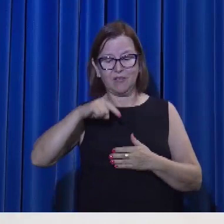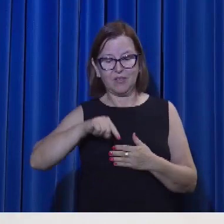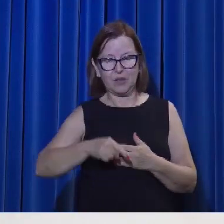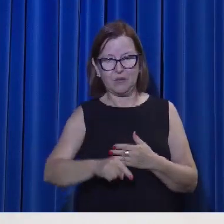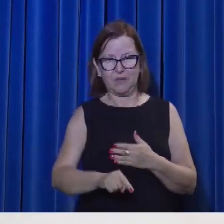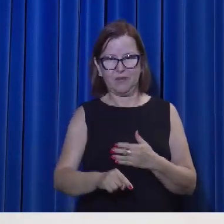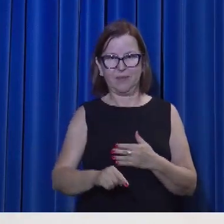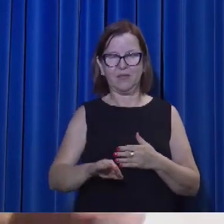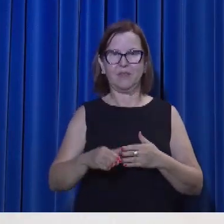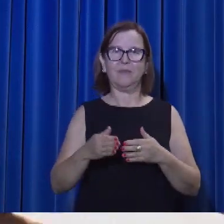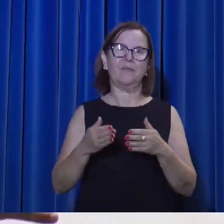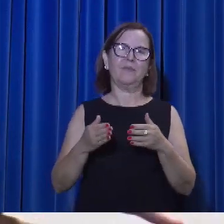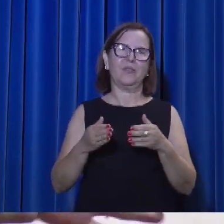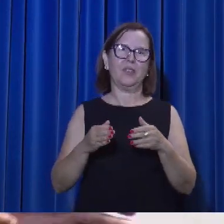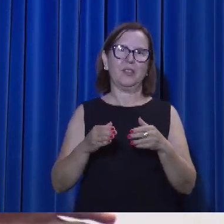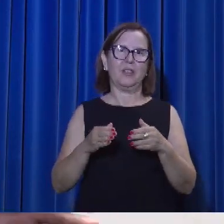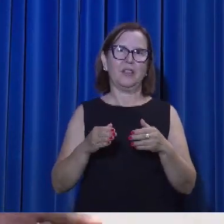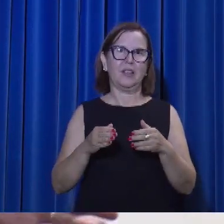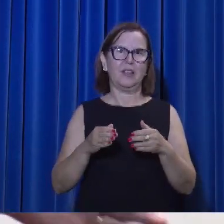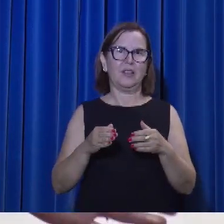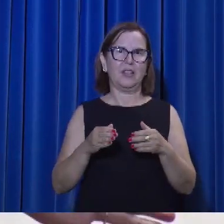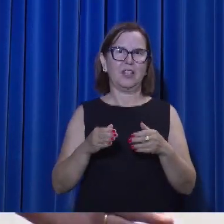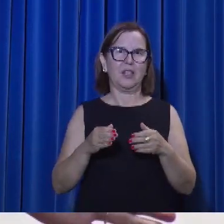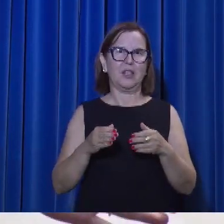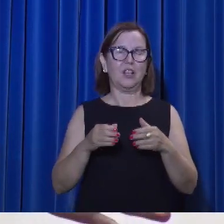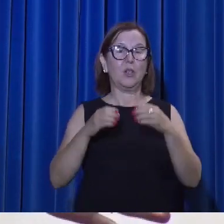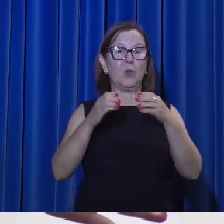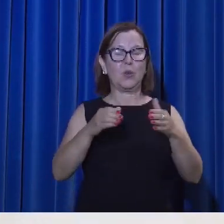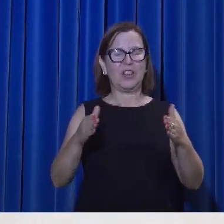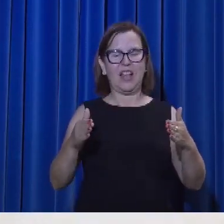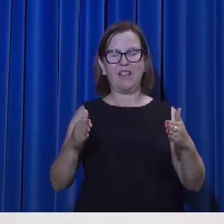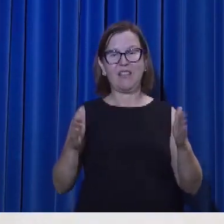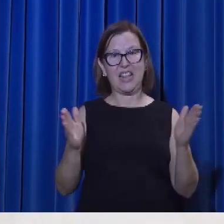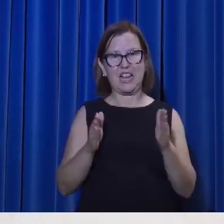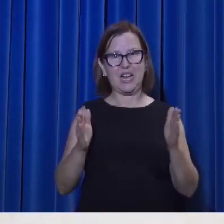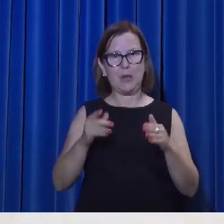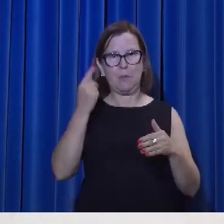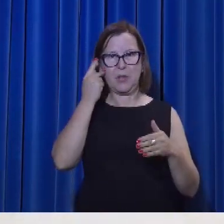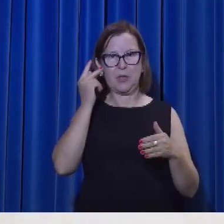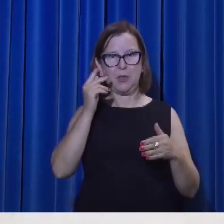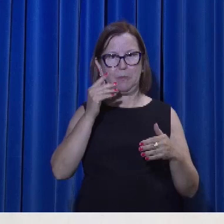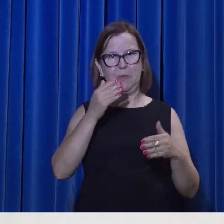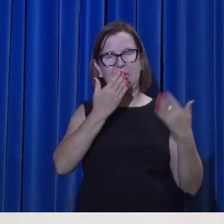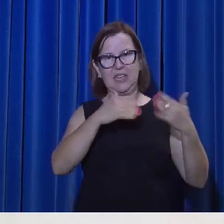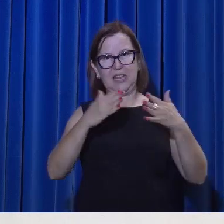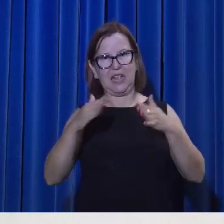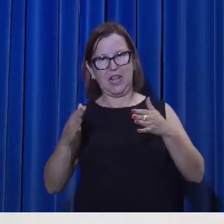seu limite para que as águas não traspassassem os seus limites, quando compunha os fundamentos da